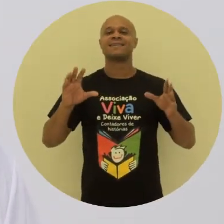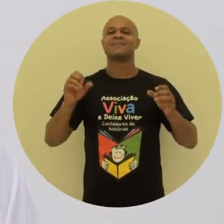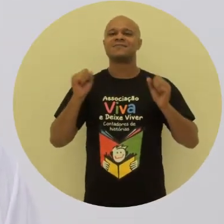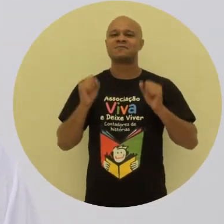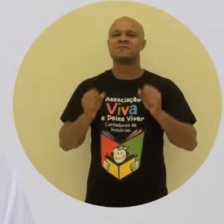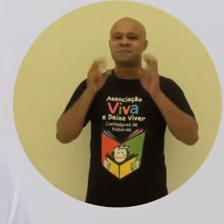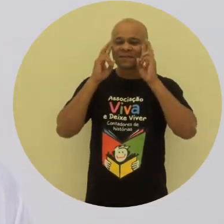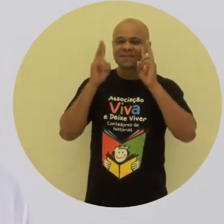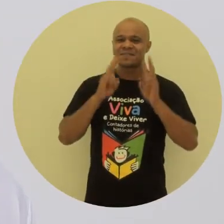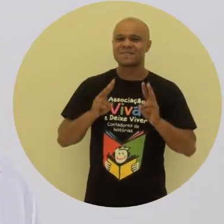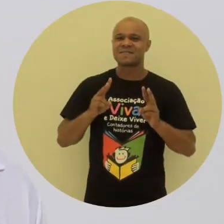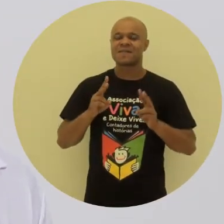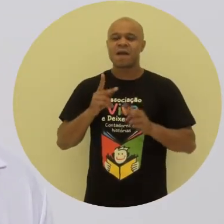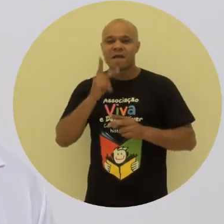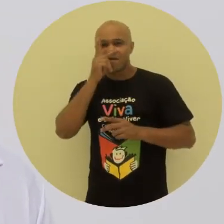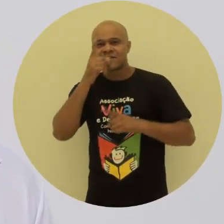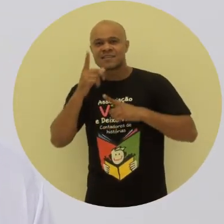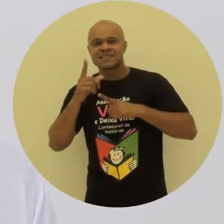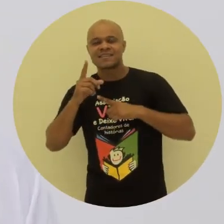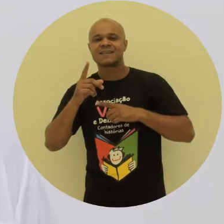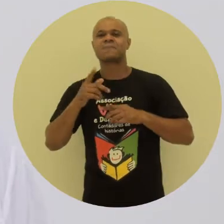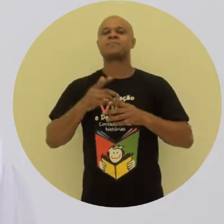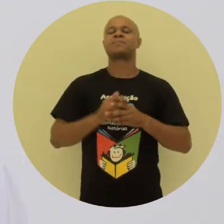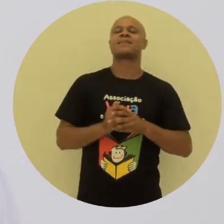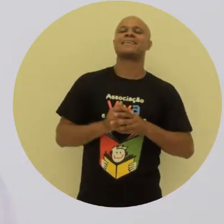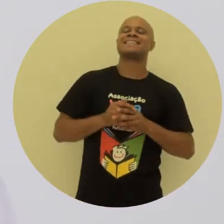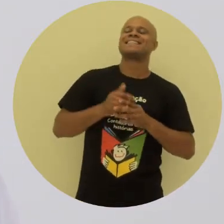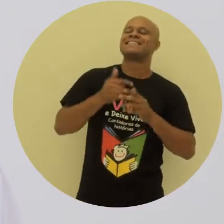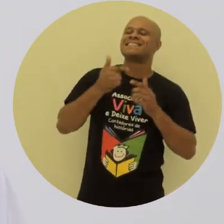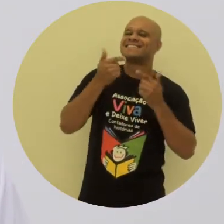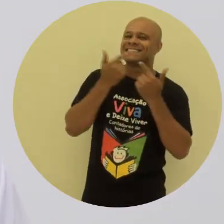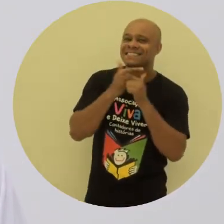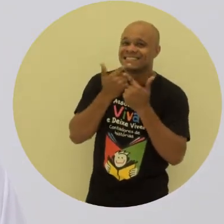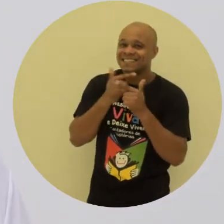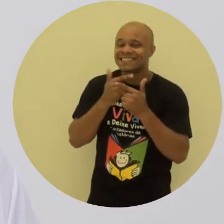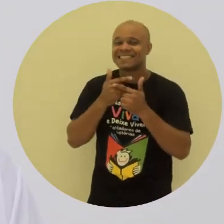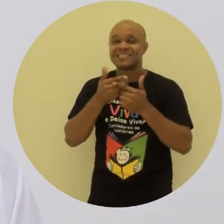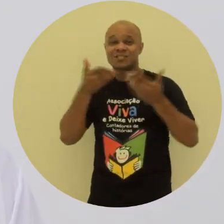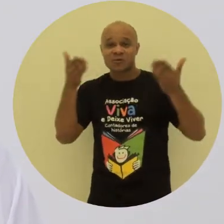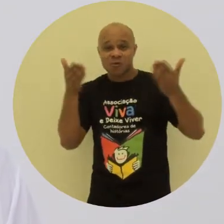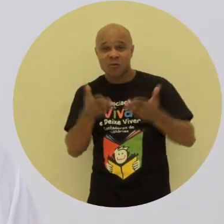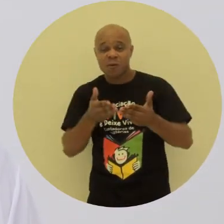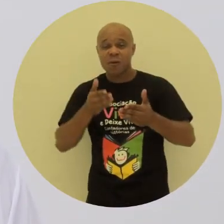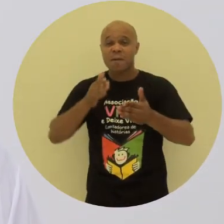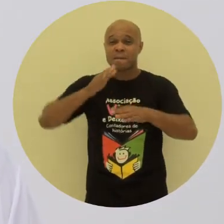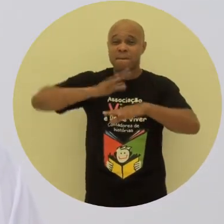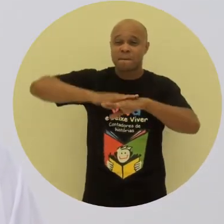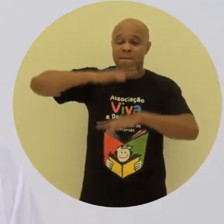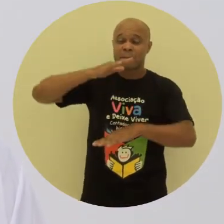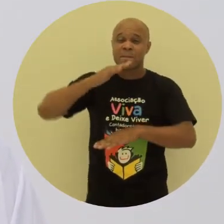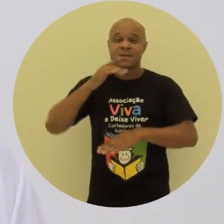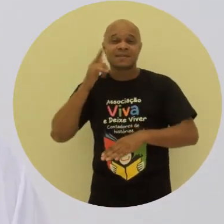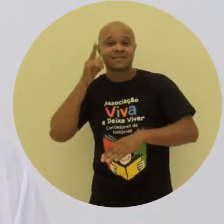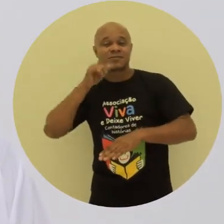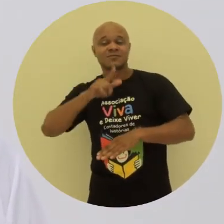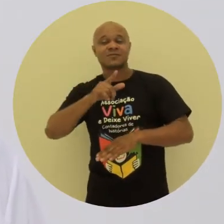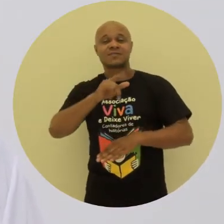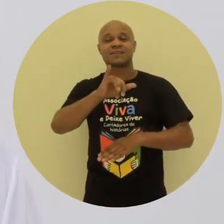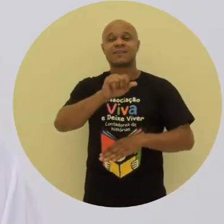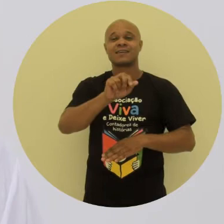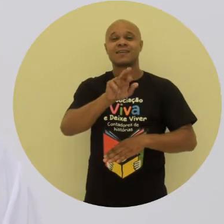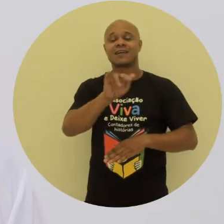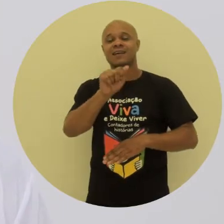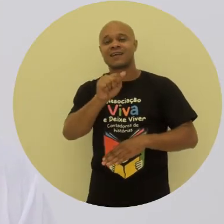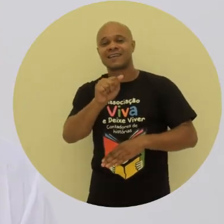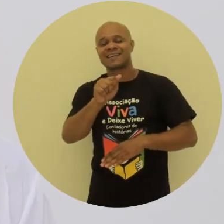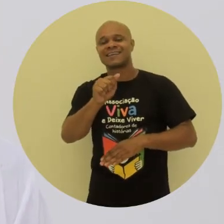está em levar o sorriso de hoje por mais hojes que a gente conseguir. Essa frase é de